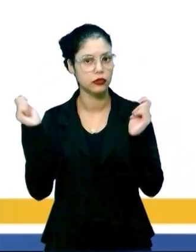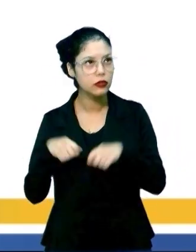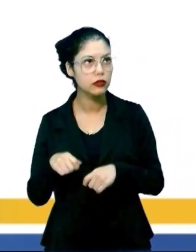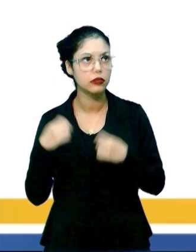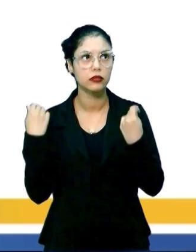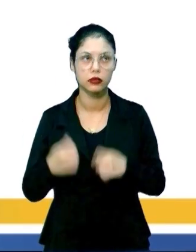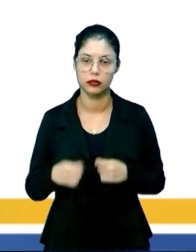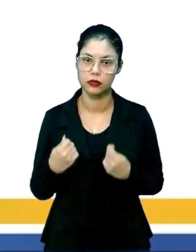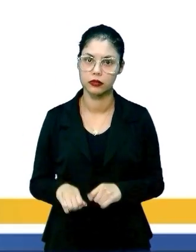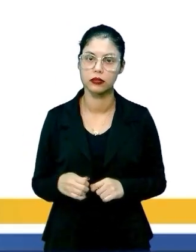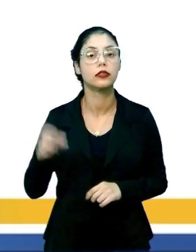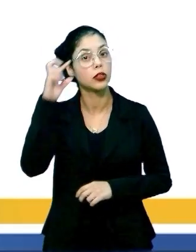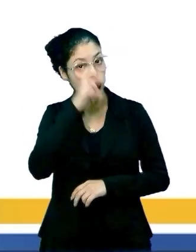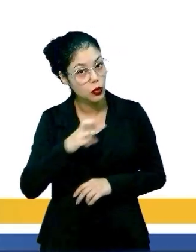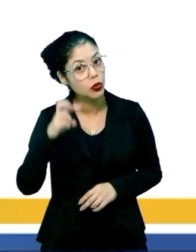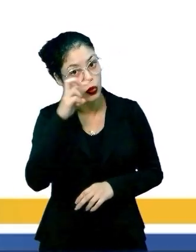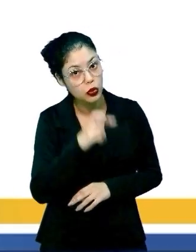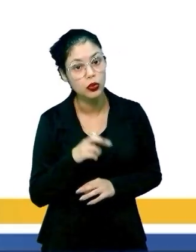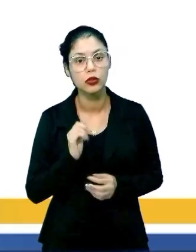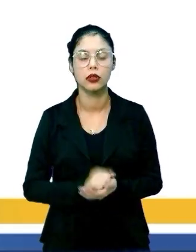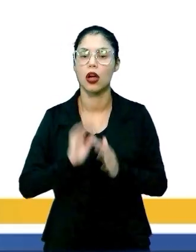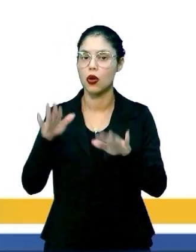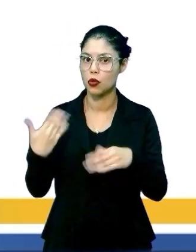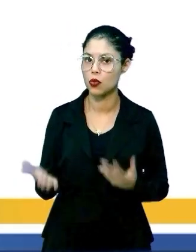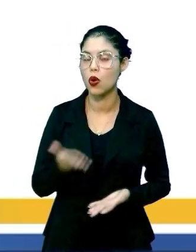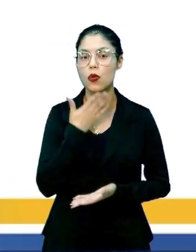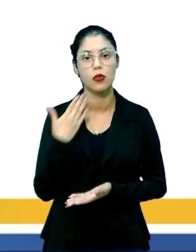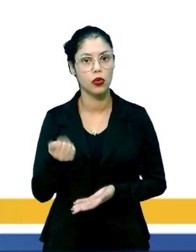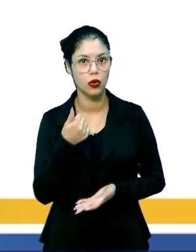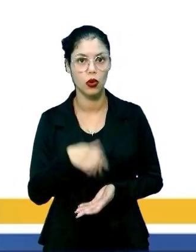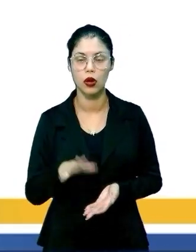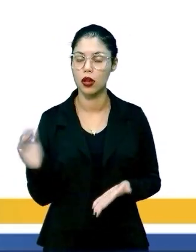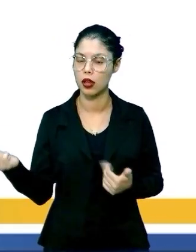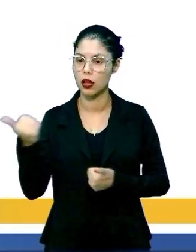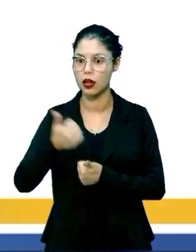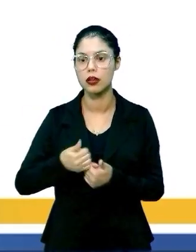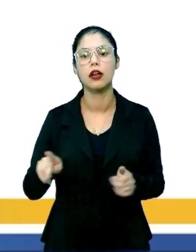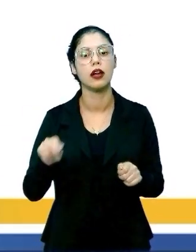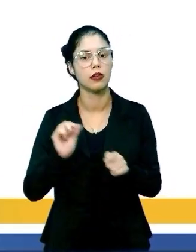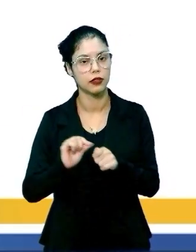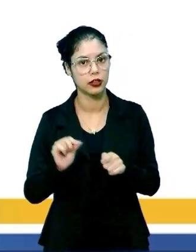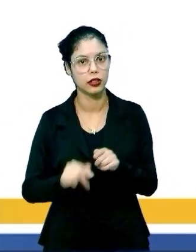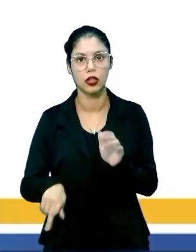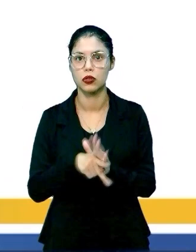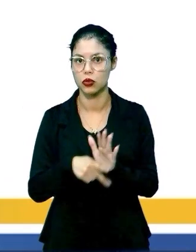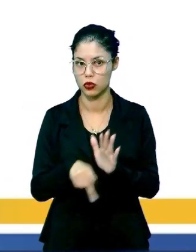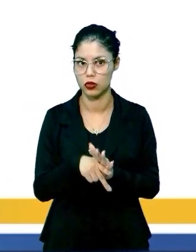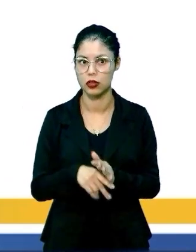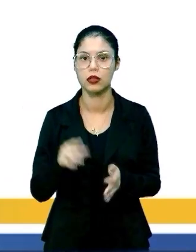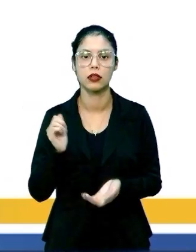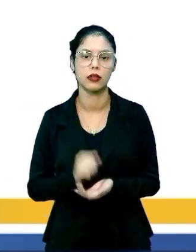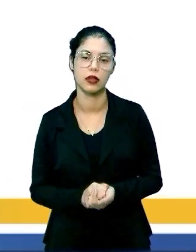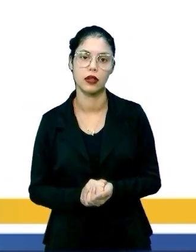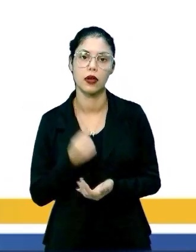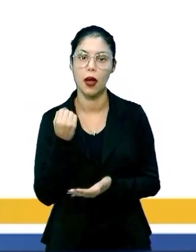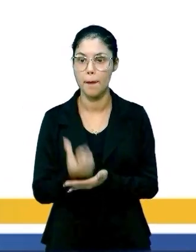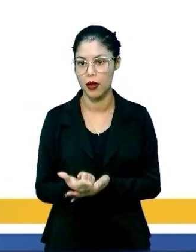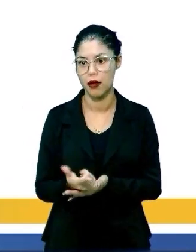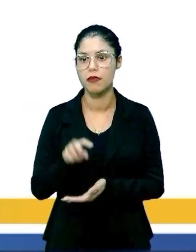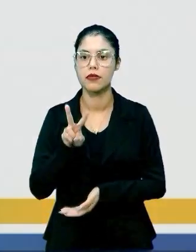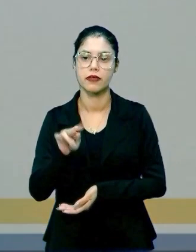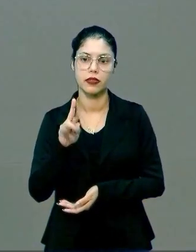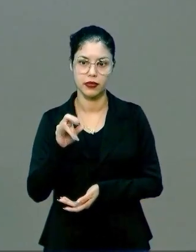nós devemos analisar qual a melhor aplicação a se fazer no caso de um